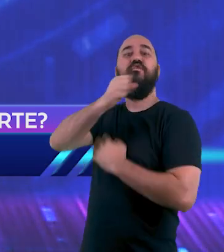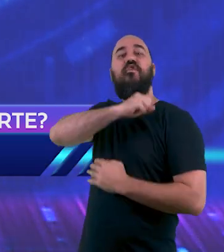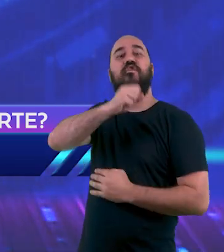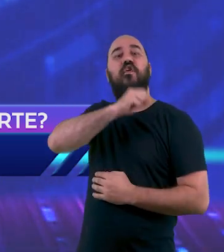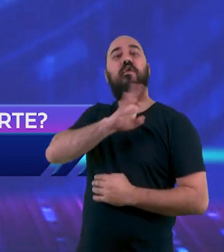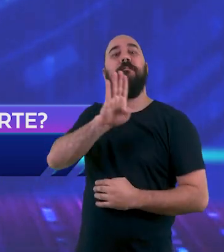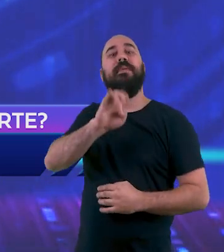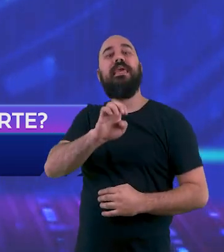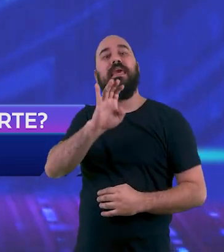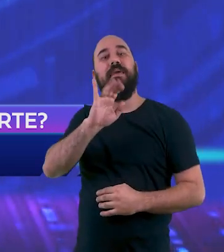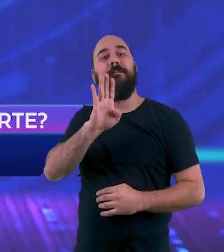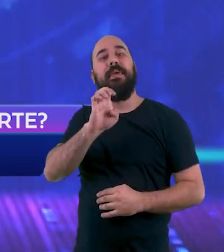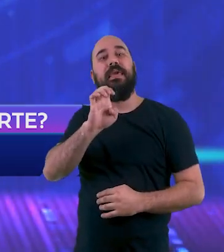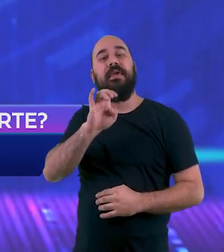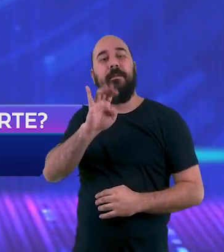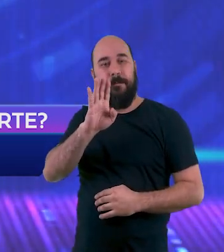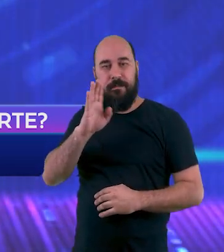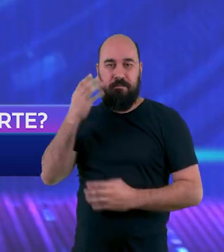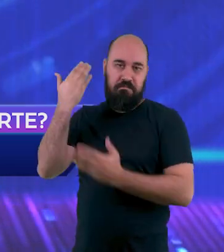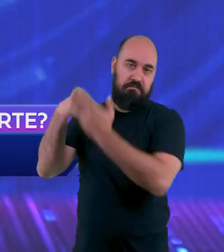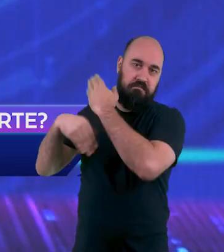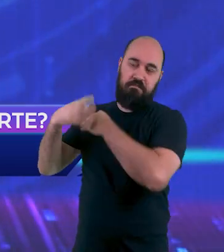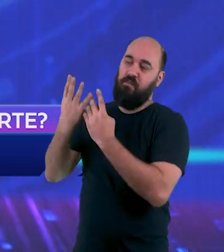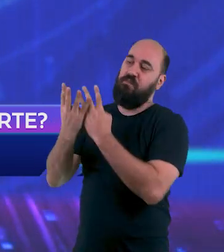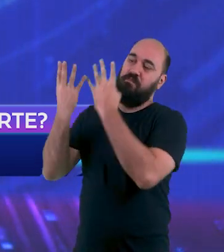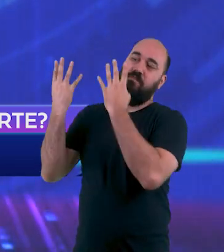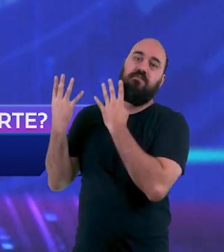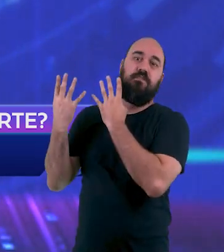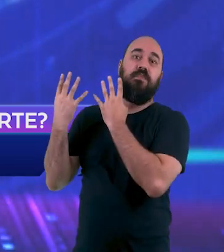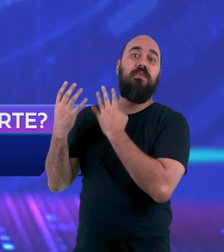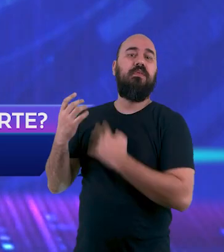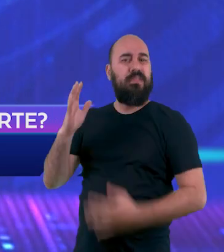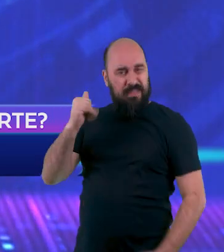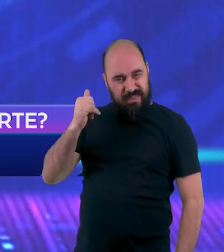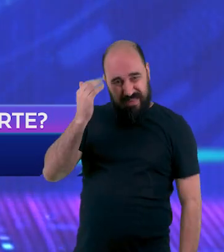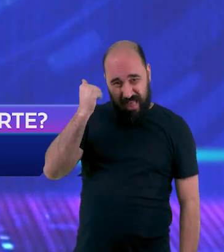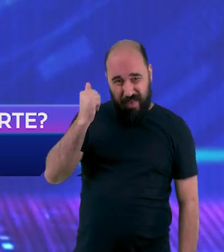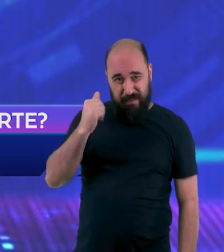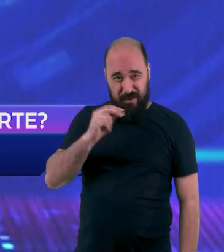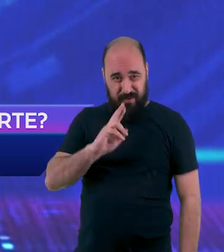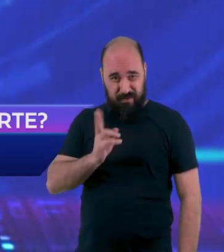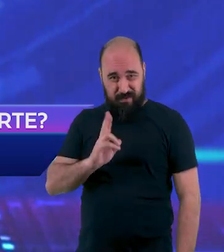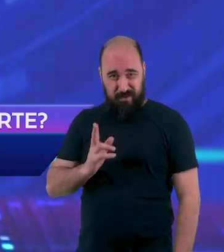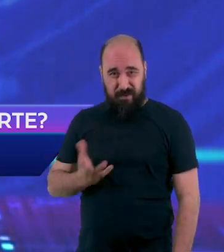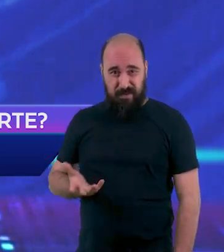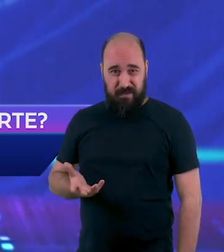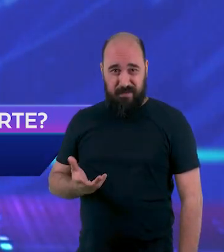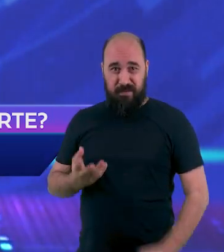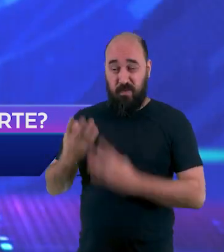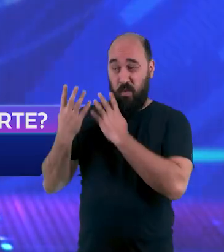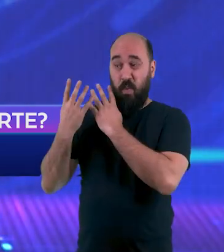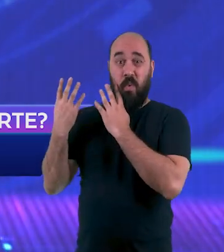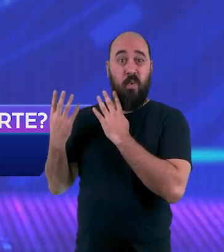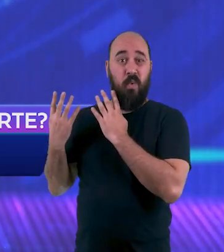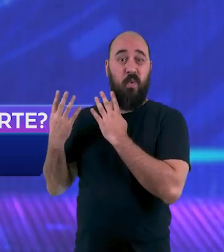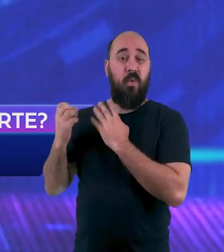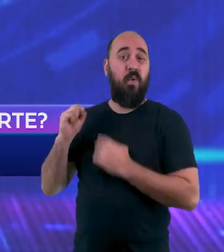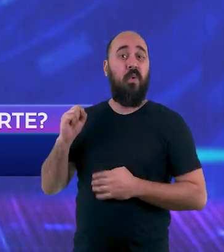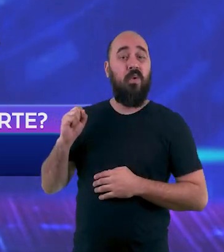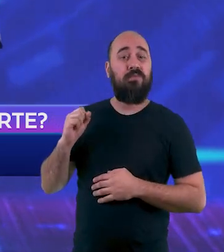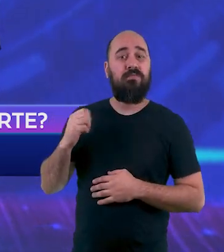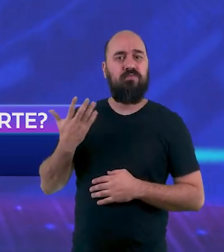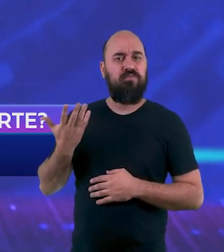Bom, vamos parar pelo bisavó e pela bisavó. São 8. Porque cada avô e cada avó tem pai e